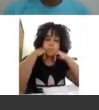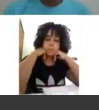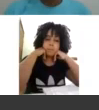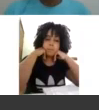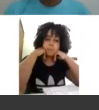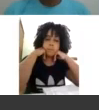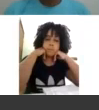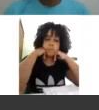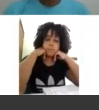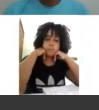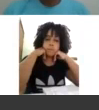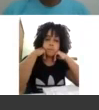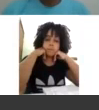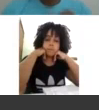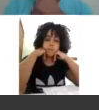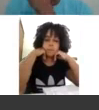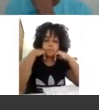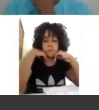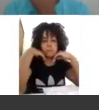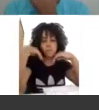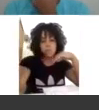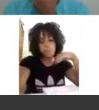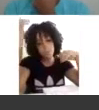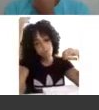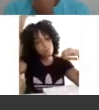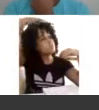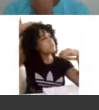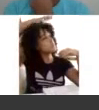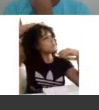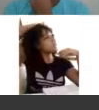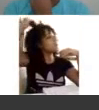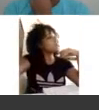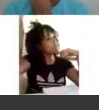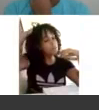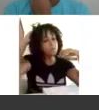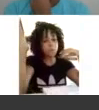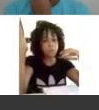trazendo. E nesses seminários a gente consegue ter essa dimensão, né,